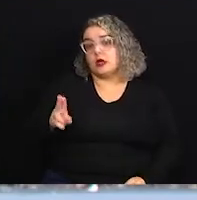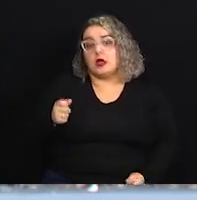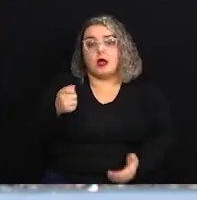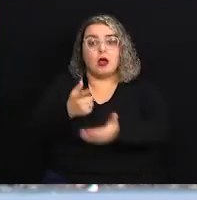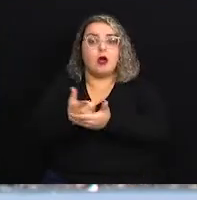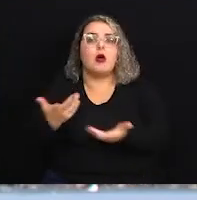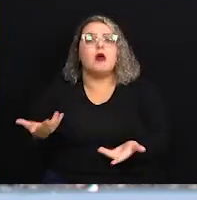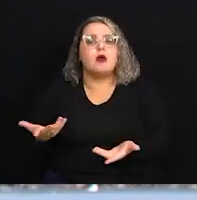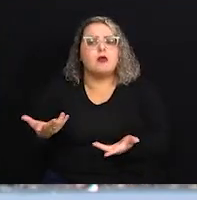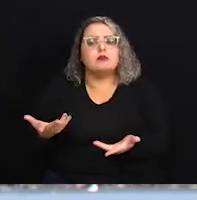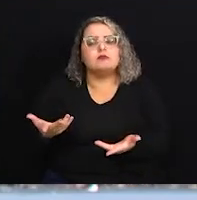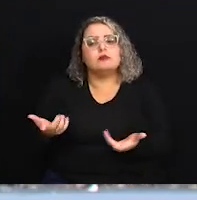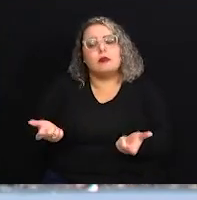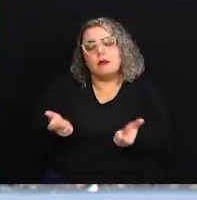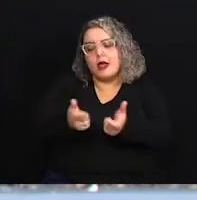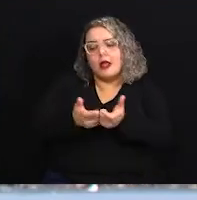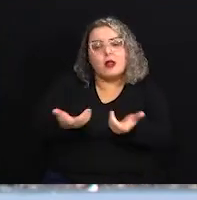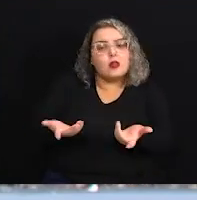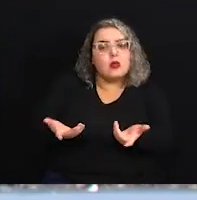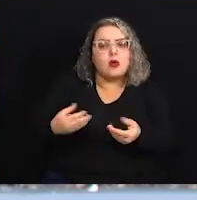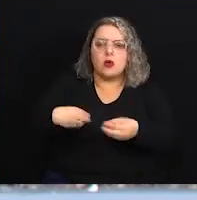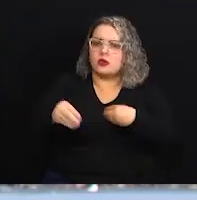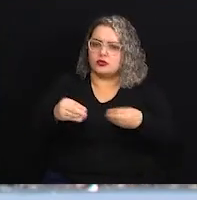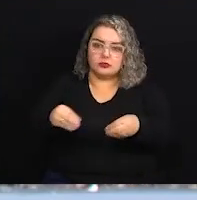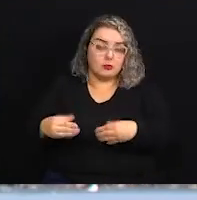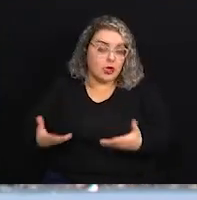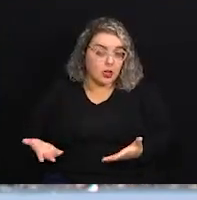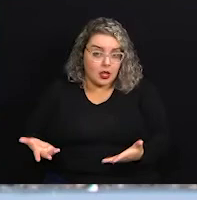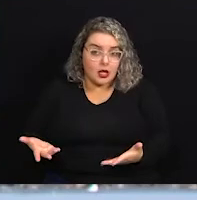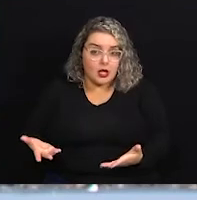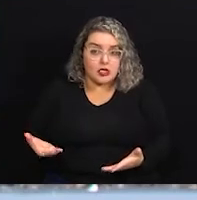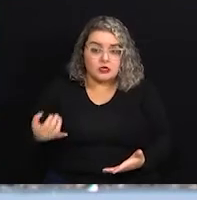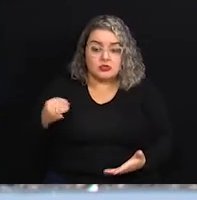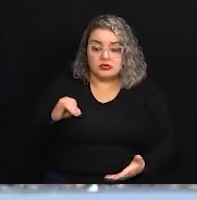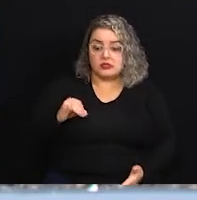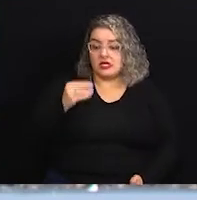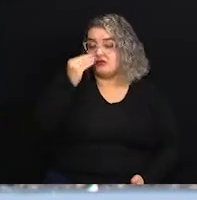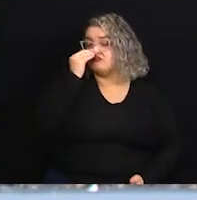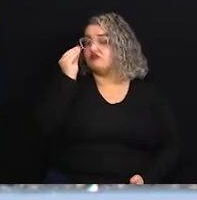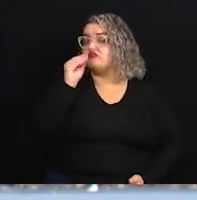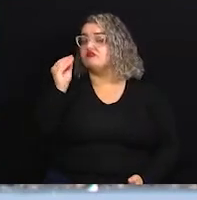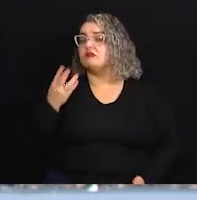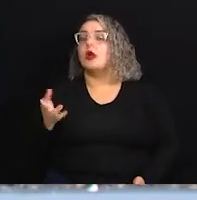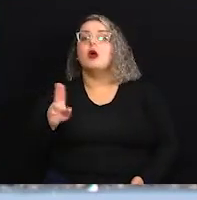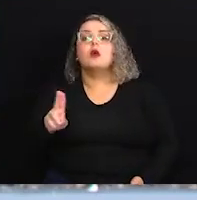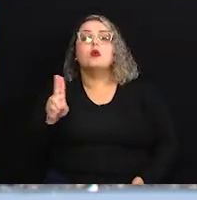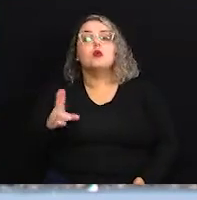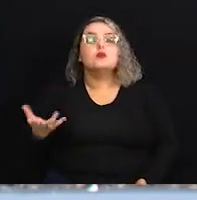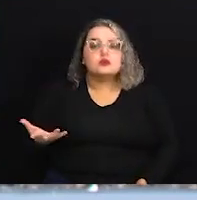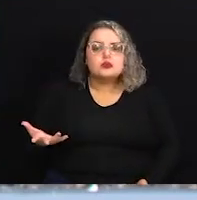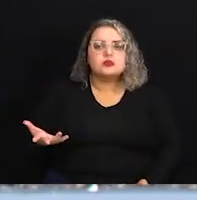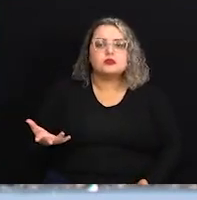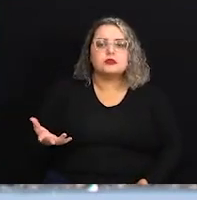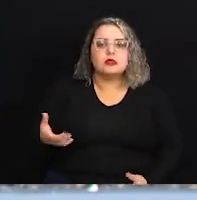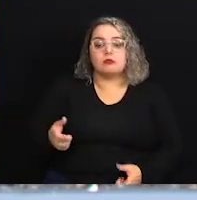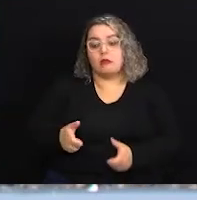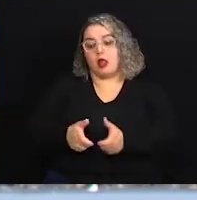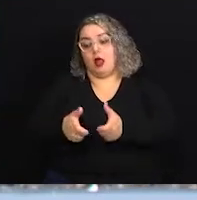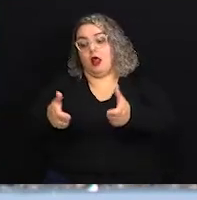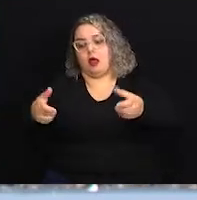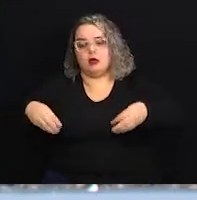com uma menor quantidade de embalagem, se você recusar a usar aquela quantidade enorme